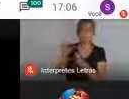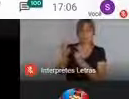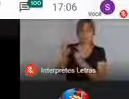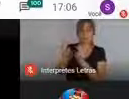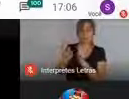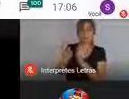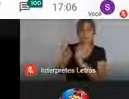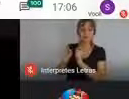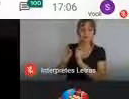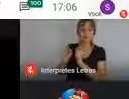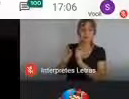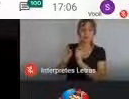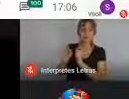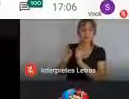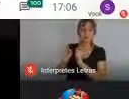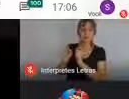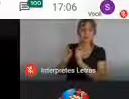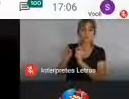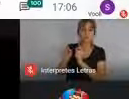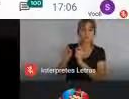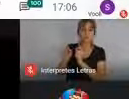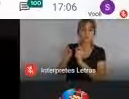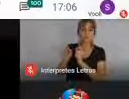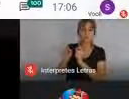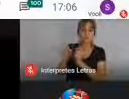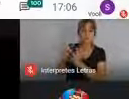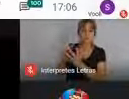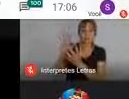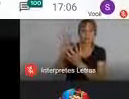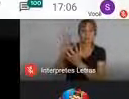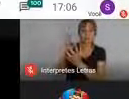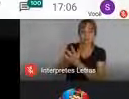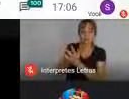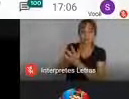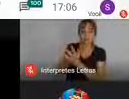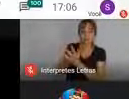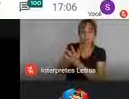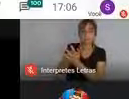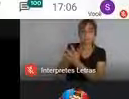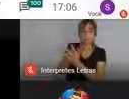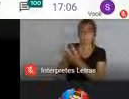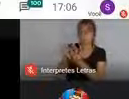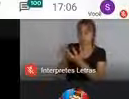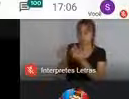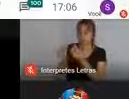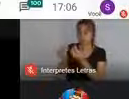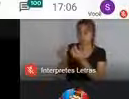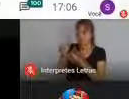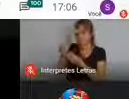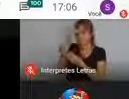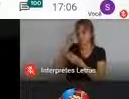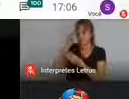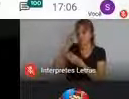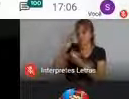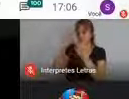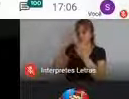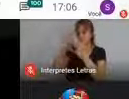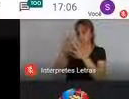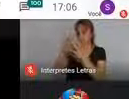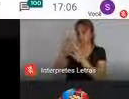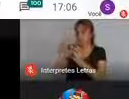ao desaparecimento, que ela está caindo em desuso na sociedade. Então, isso também nos leva a